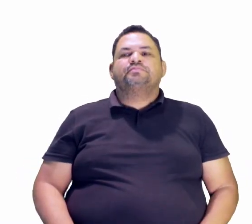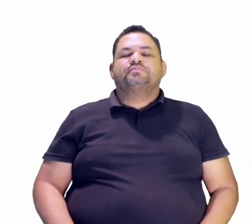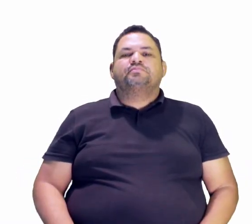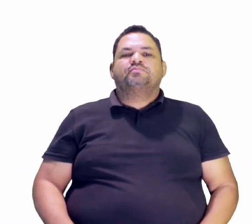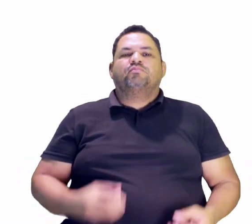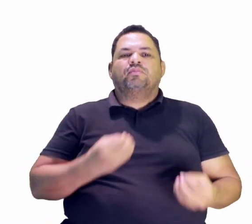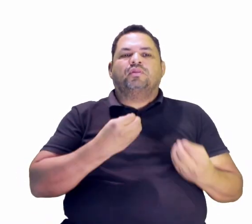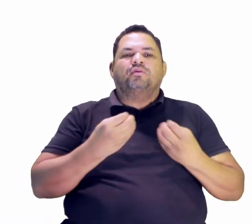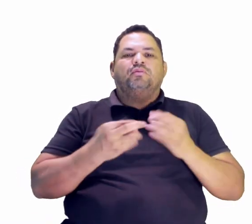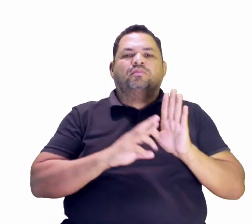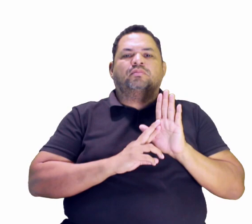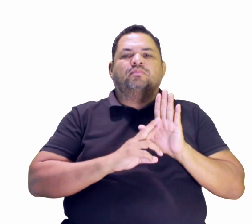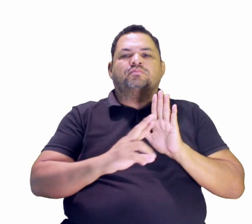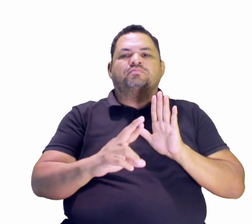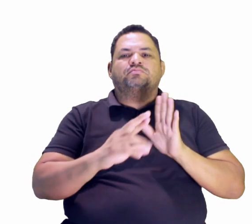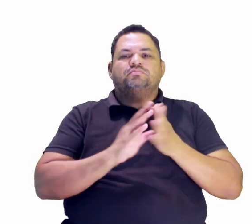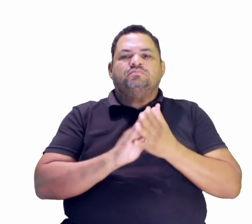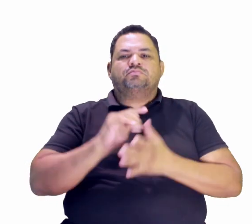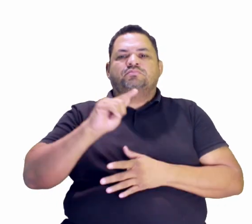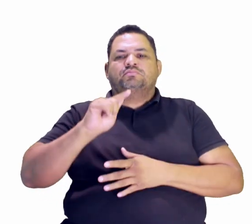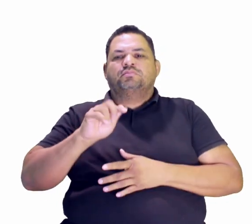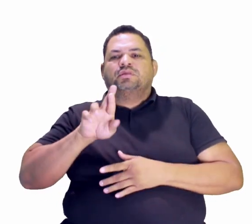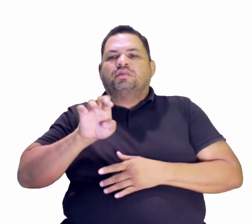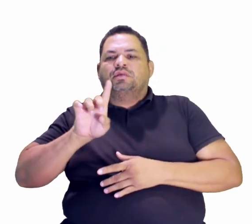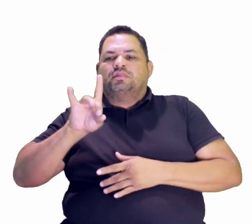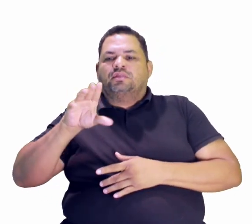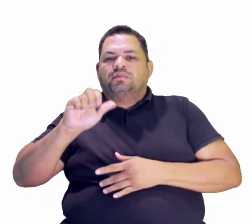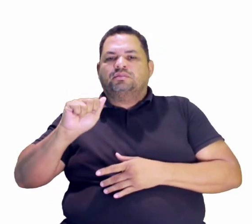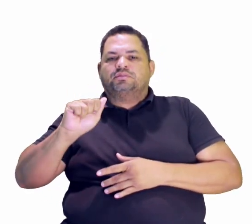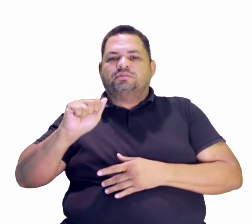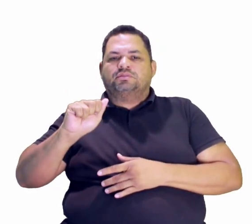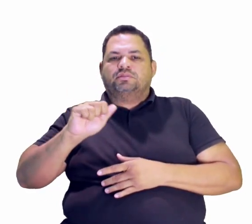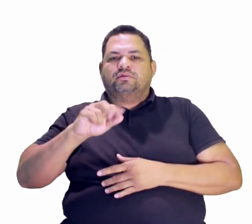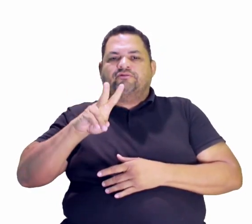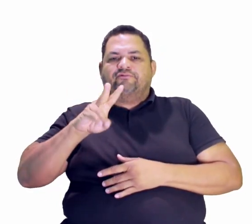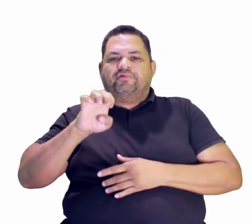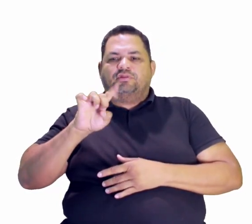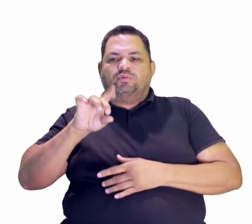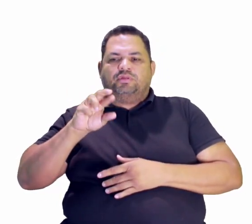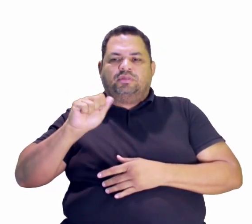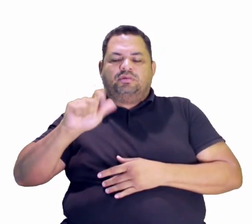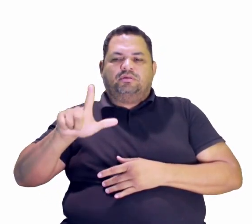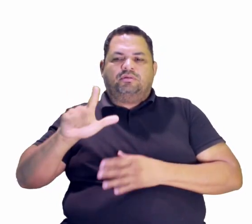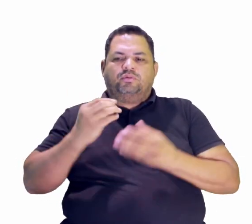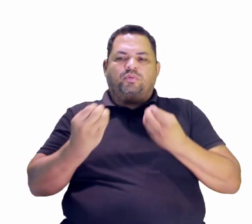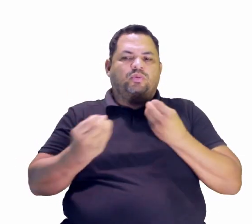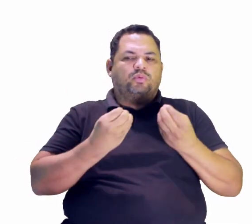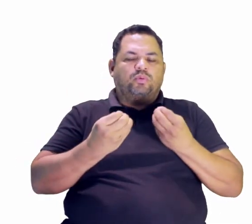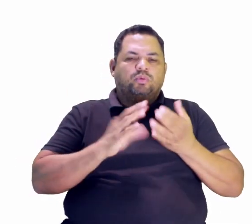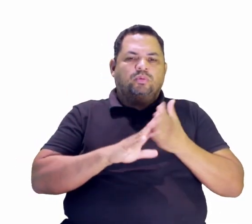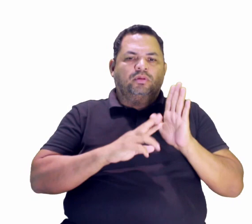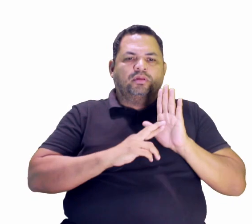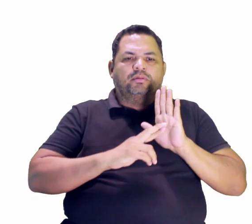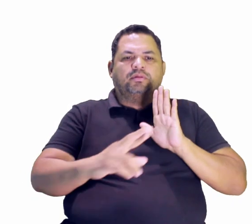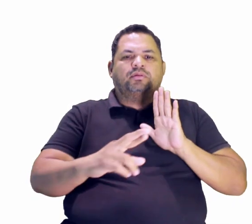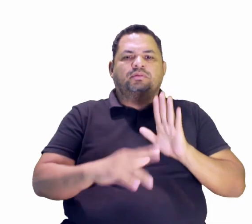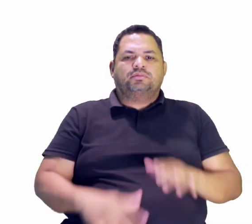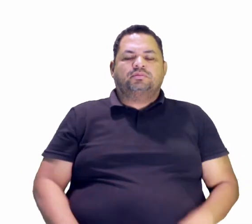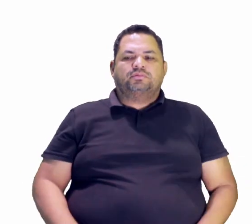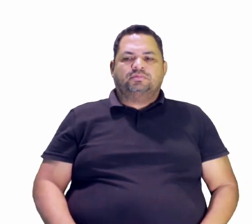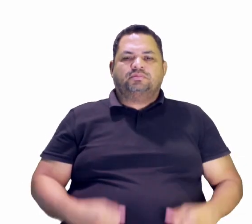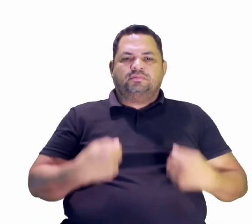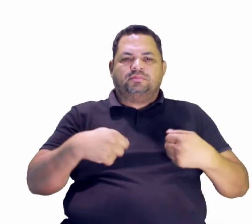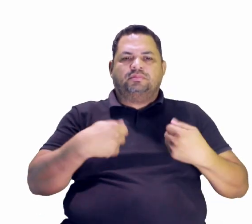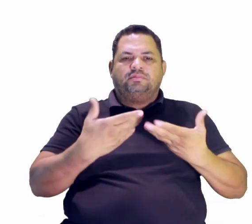Então, como é que eu vou representar uma grandeza vetorial? Como é que eu represento essa grandeza? Eu